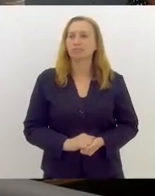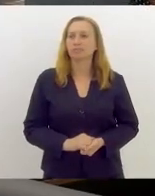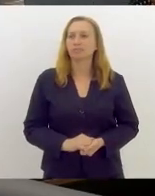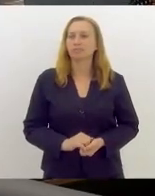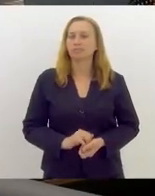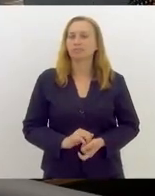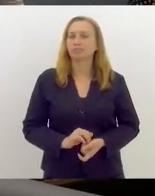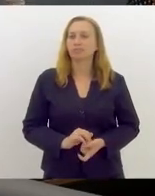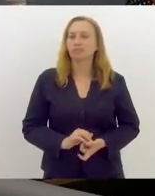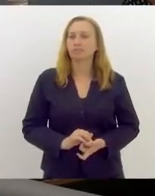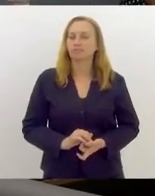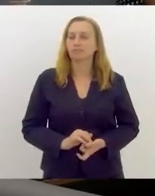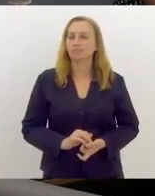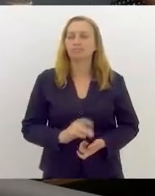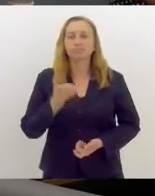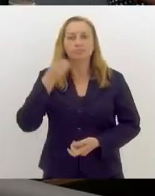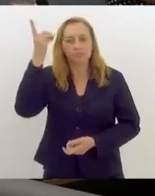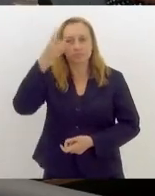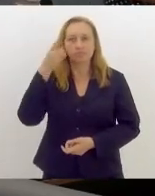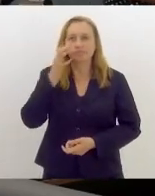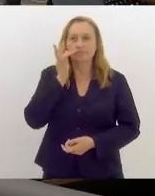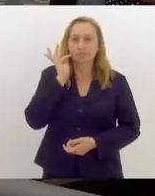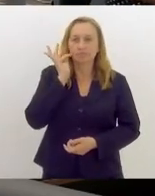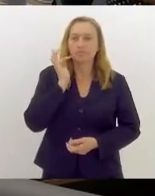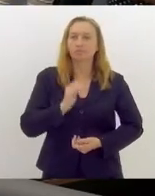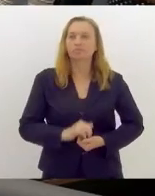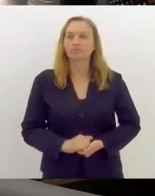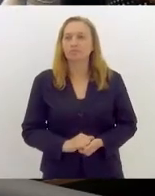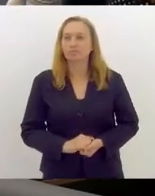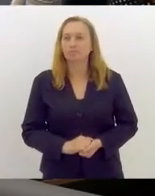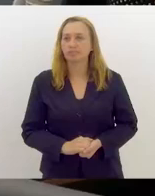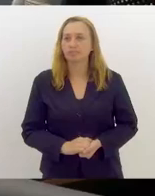é autor Deputado Flávio Serafim